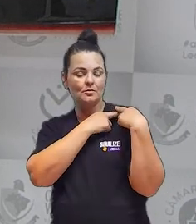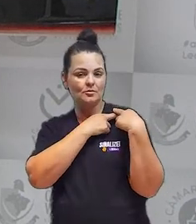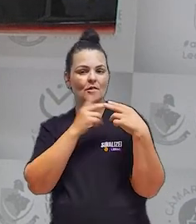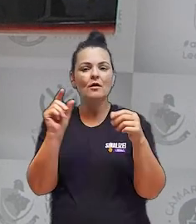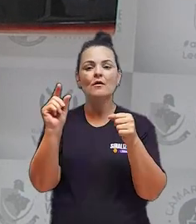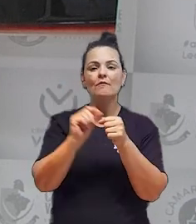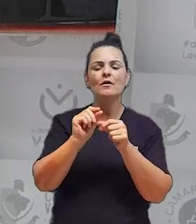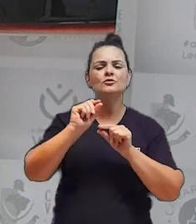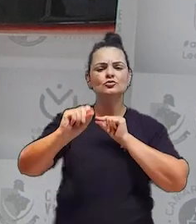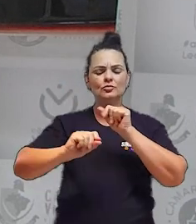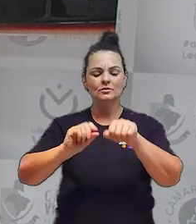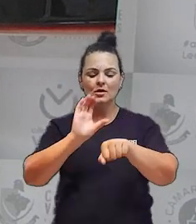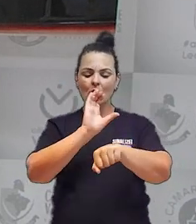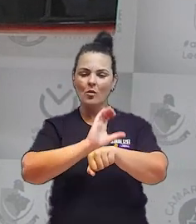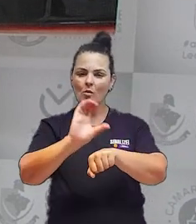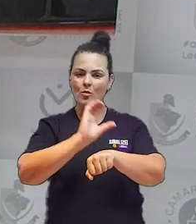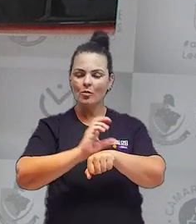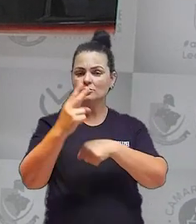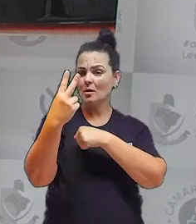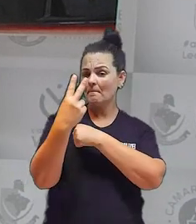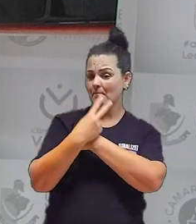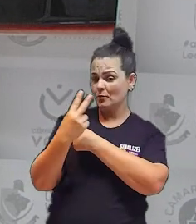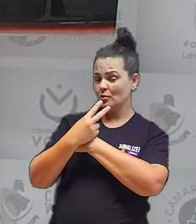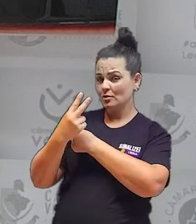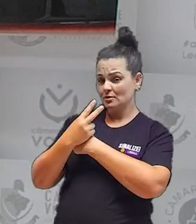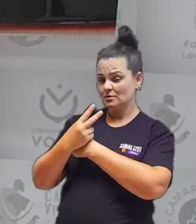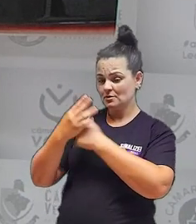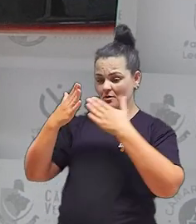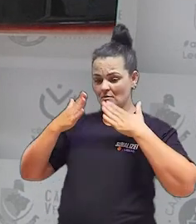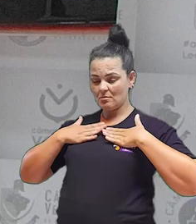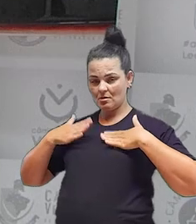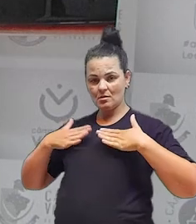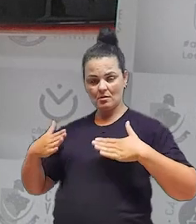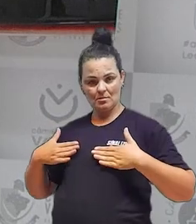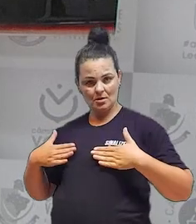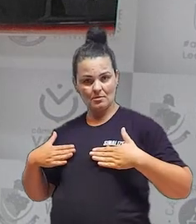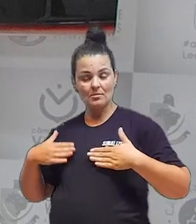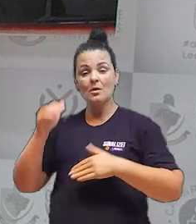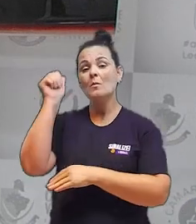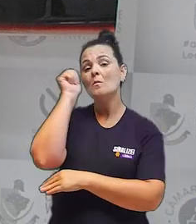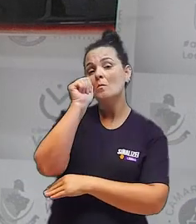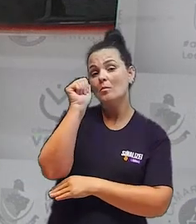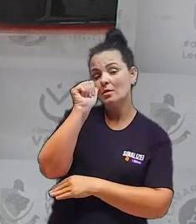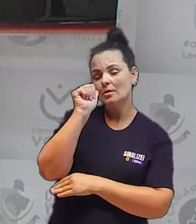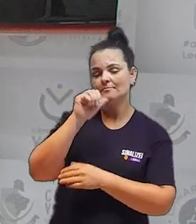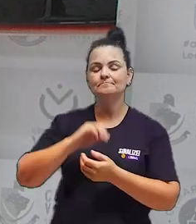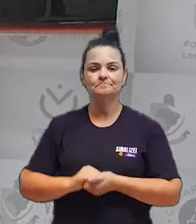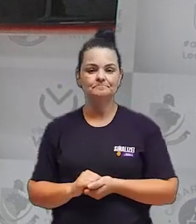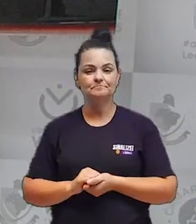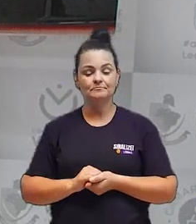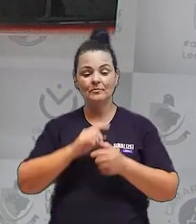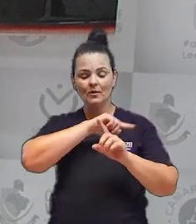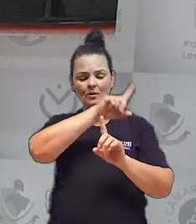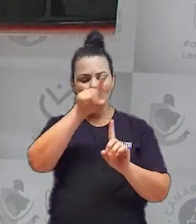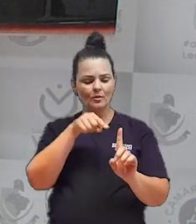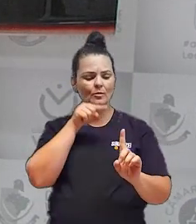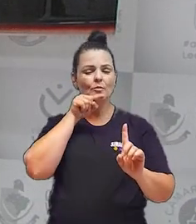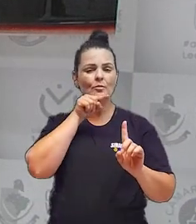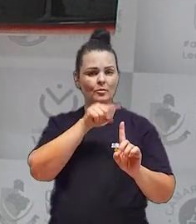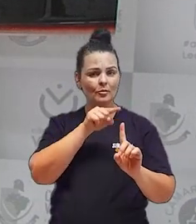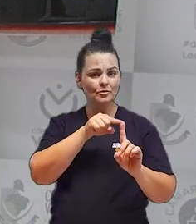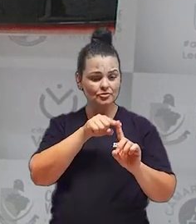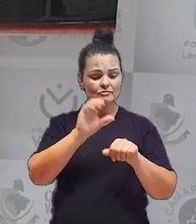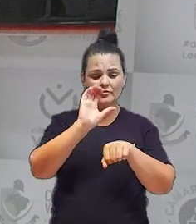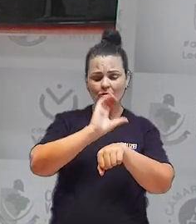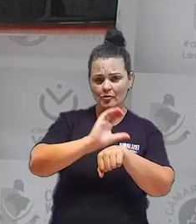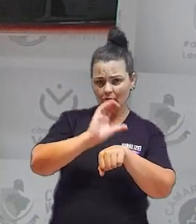competente, disponibilize um curso de defesa pessoal voltado especificamente para mulheres. A justificativa por trás